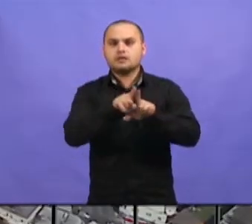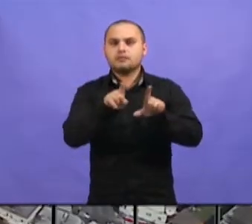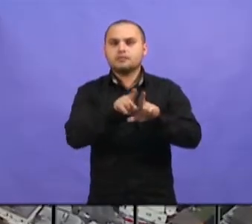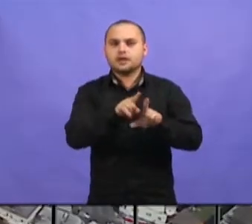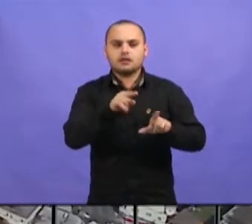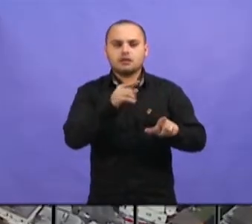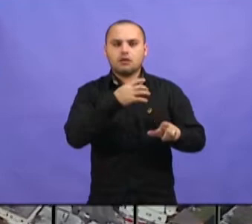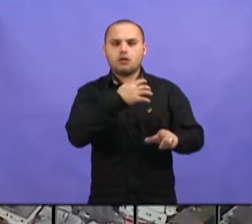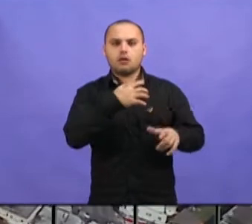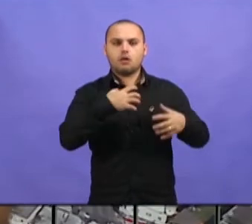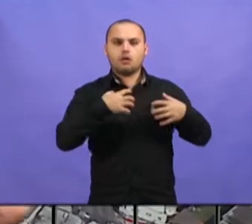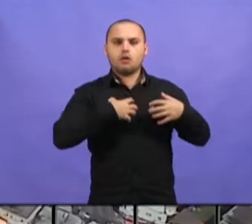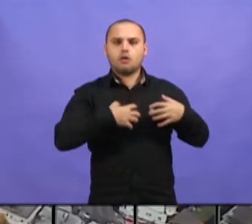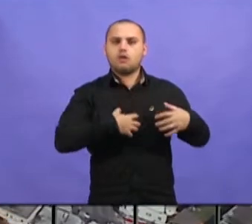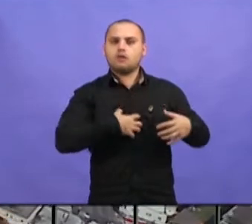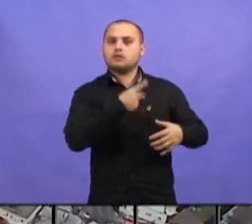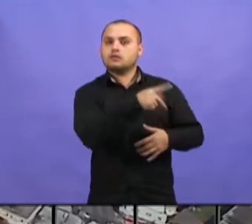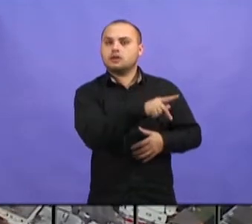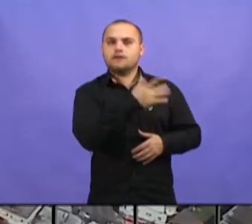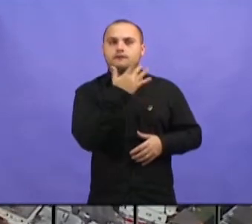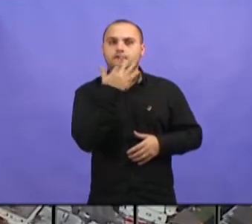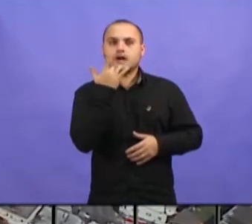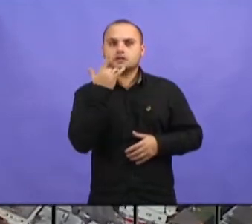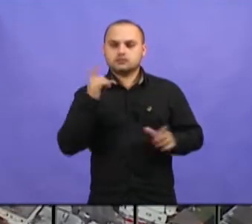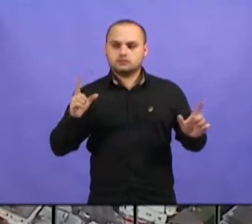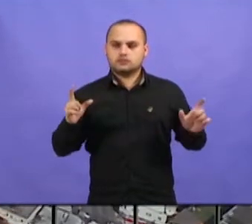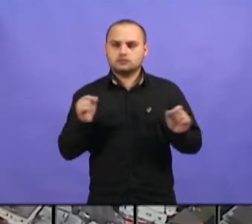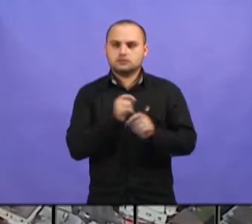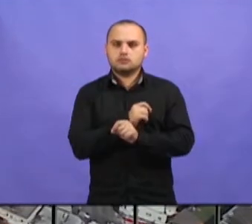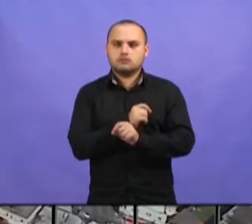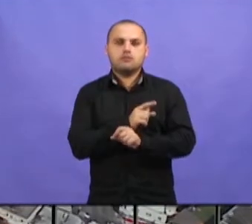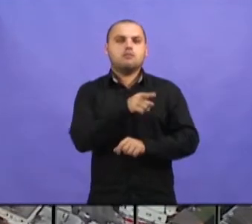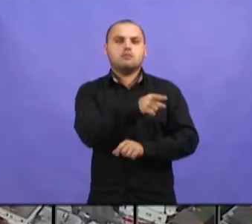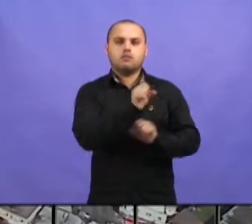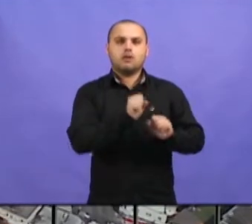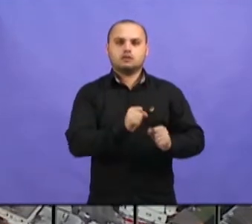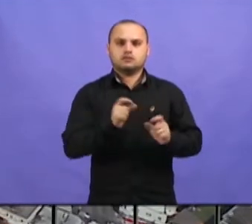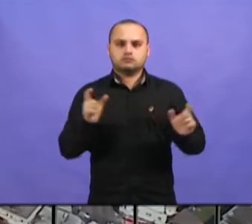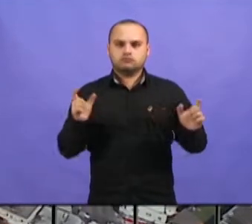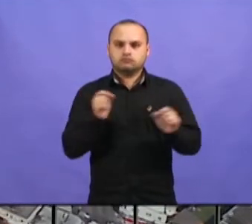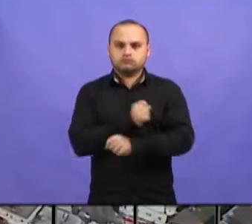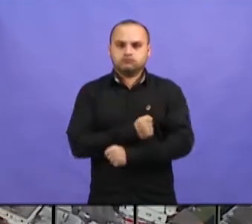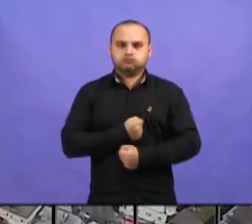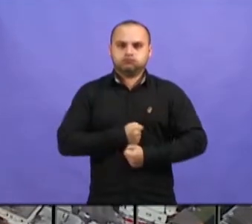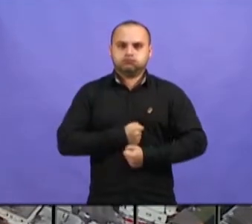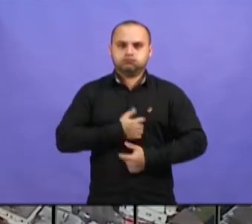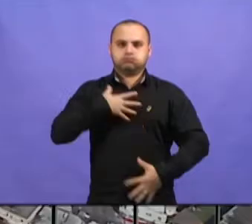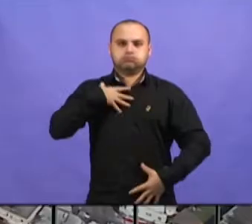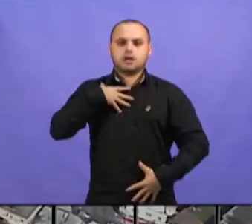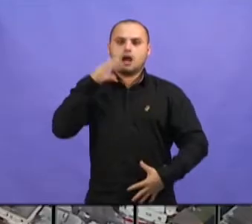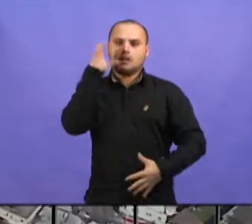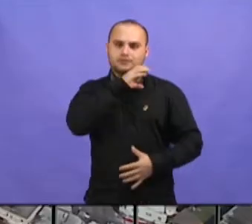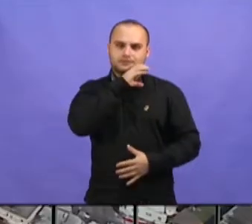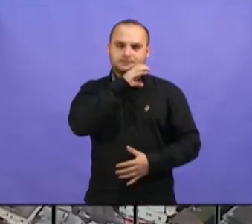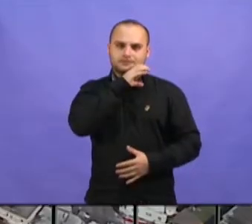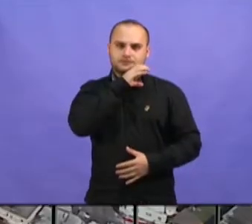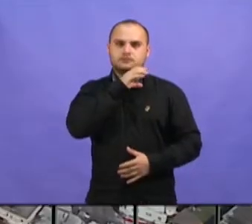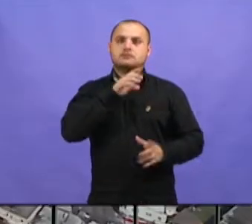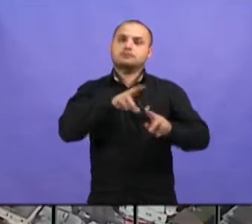câncer, nele esse câncer pode ser mais agressivo. Mas essa acaba sendo individualmente, né? Então, de novo, né,